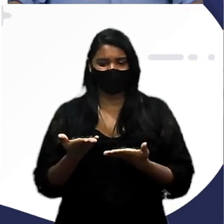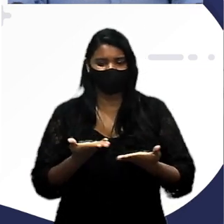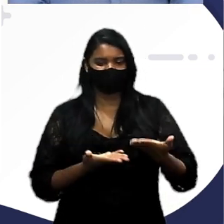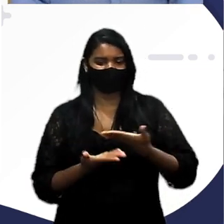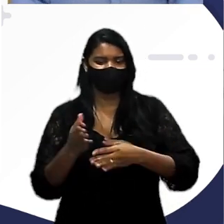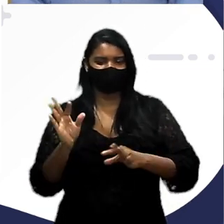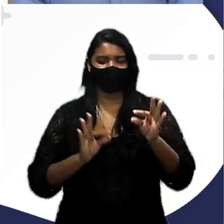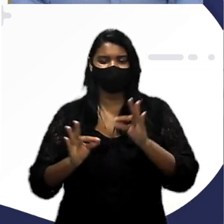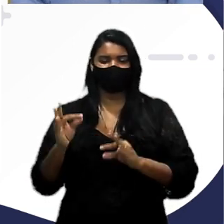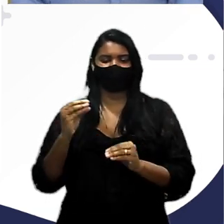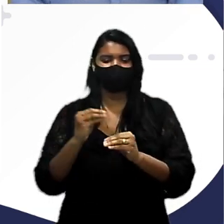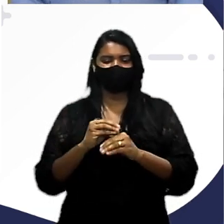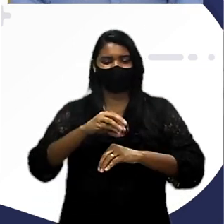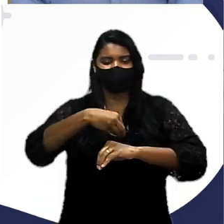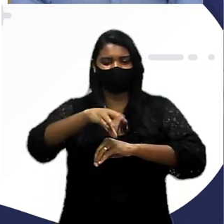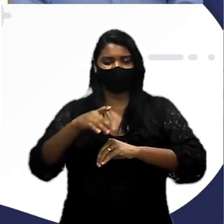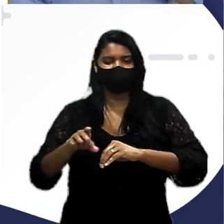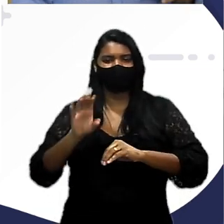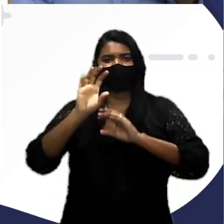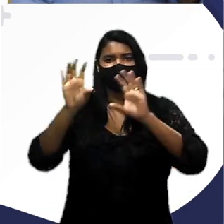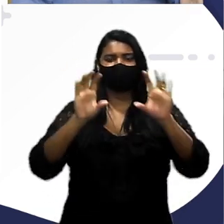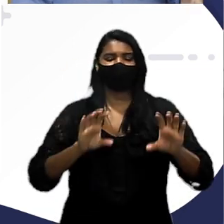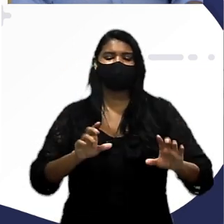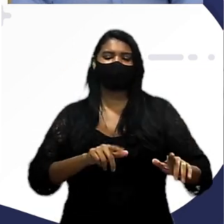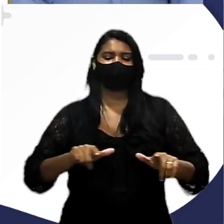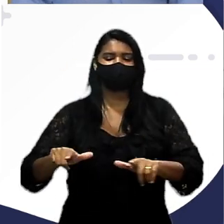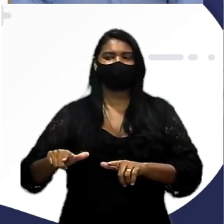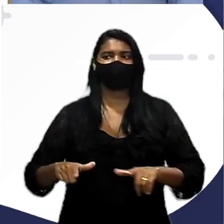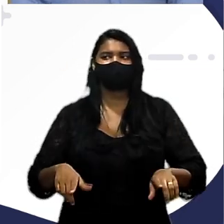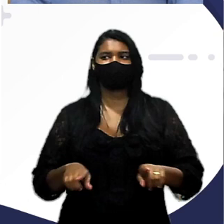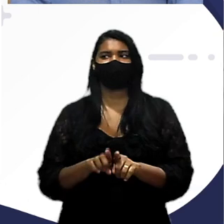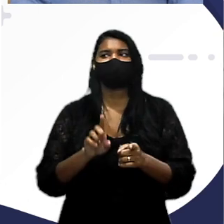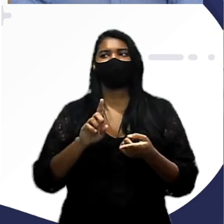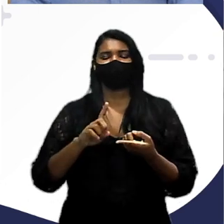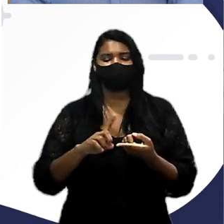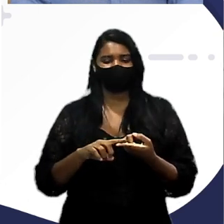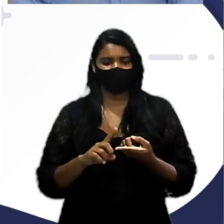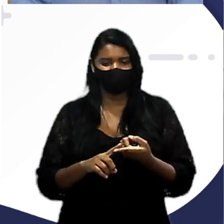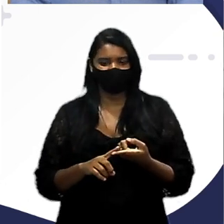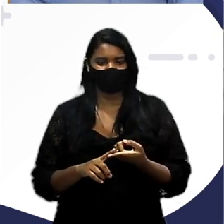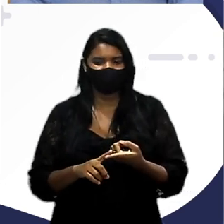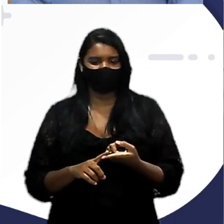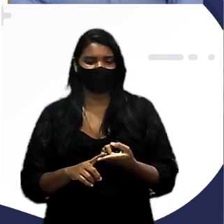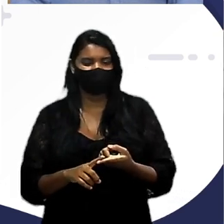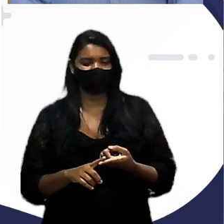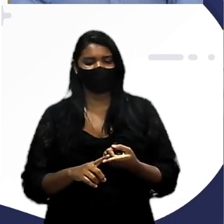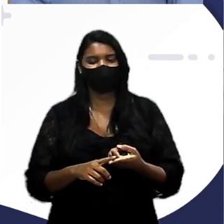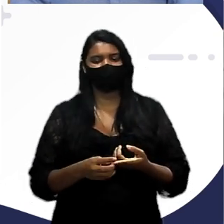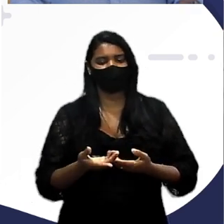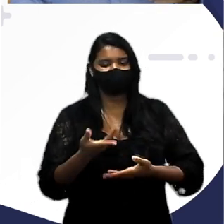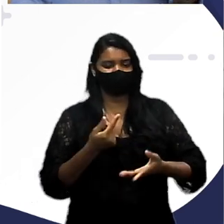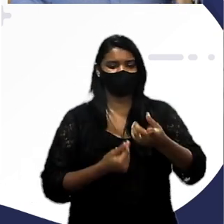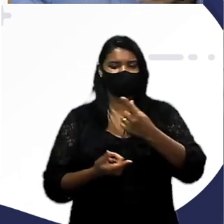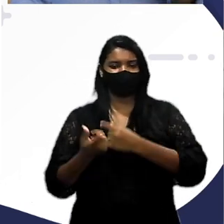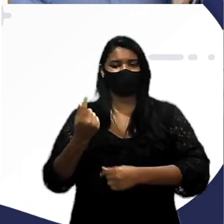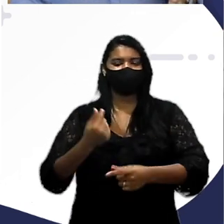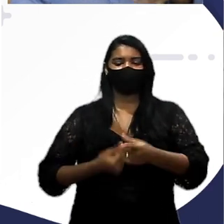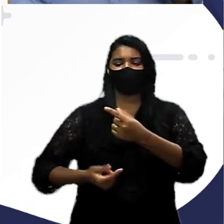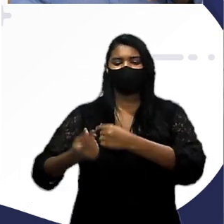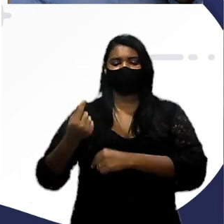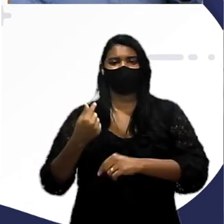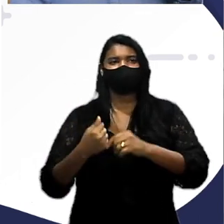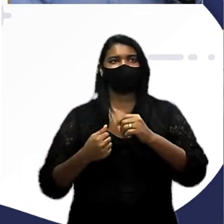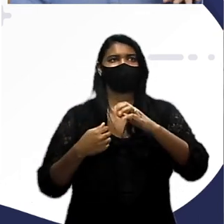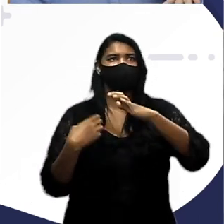ativos estarem dispersos em diferentes lugares, mas também no que diz respeito a investimentos, né? As grandes